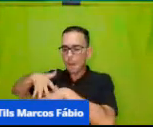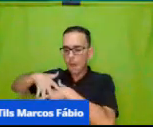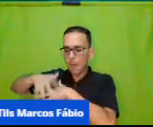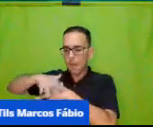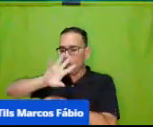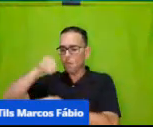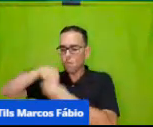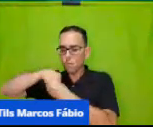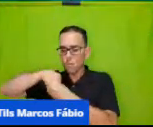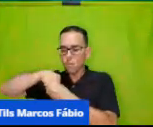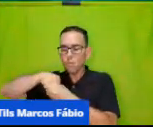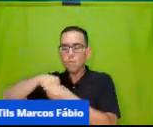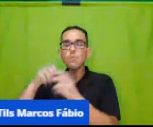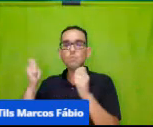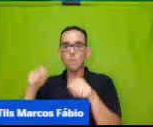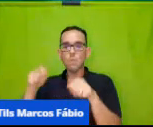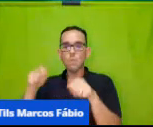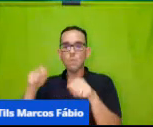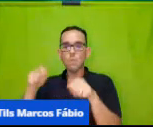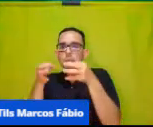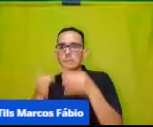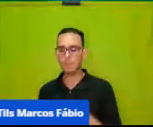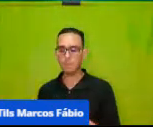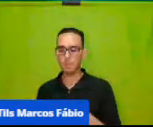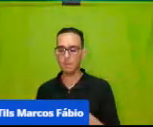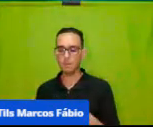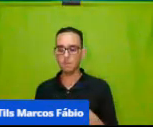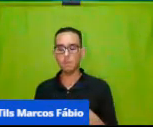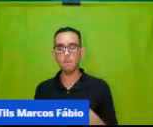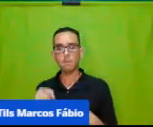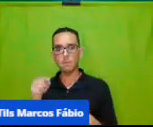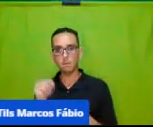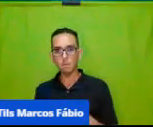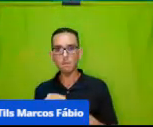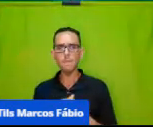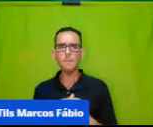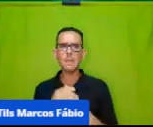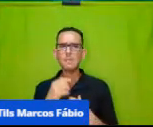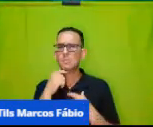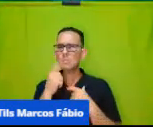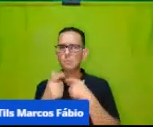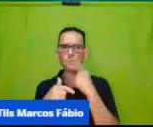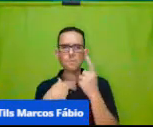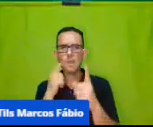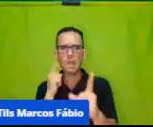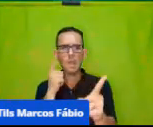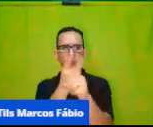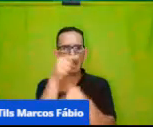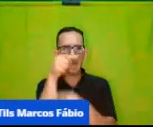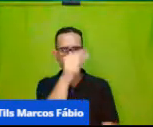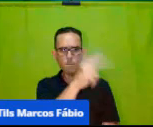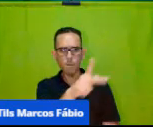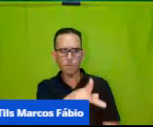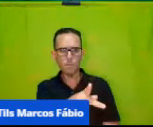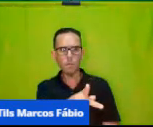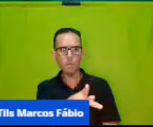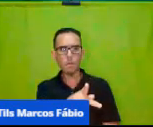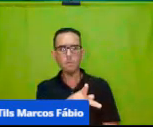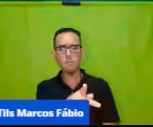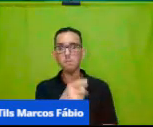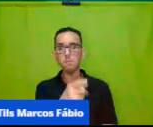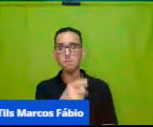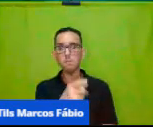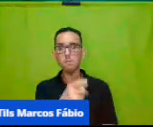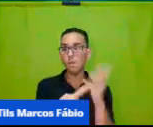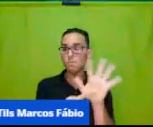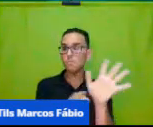quem construiu mais propriamente esse caderno, ela não chega para esse professor se não há um diálogo, como, por exemplo,